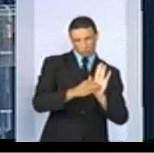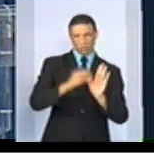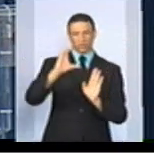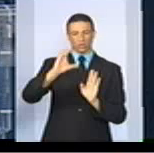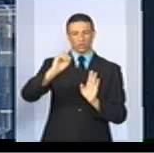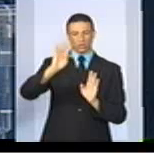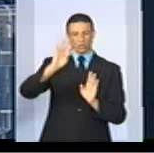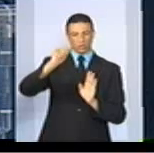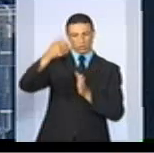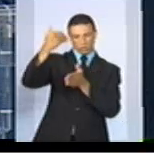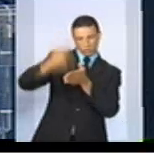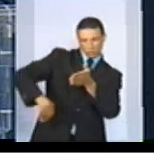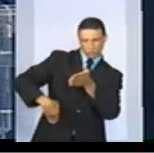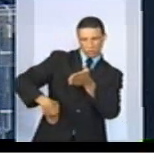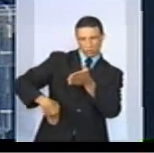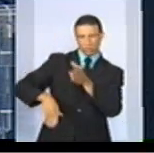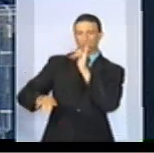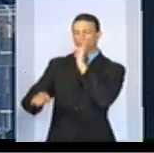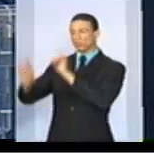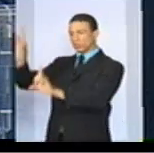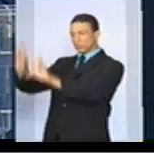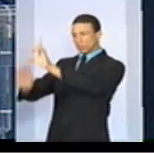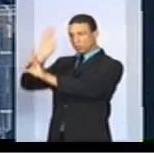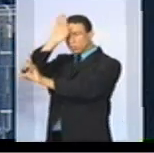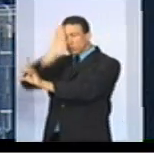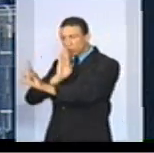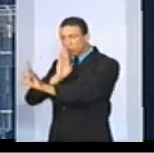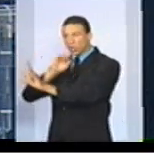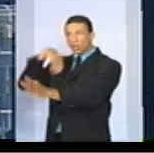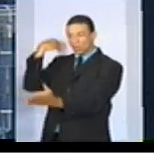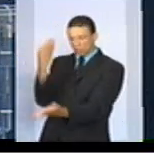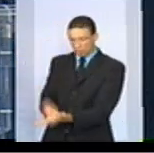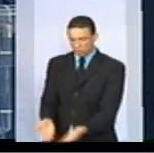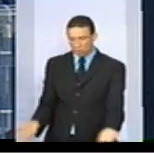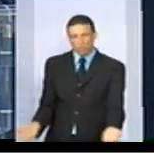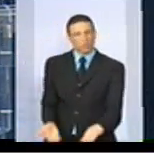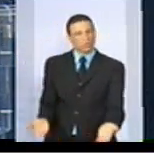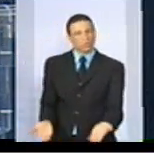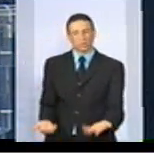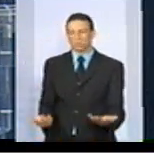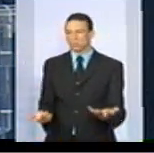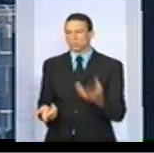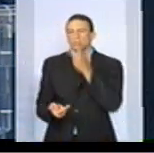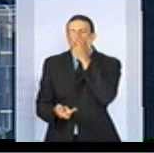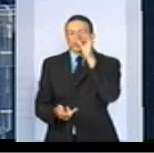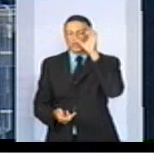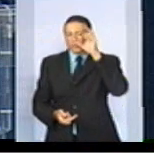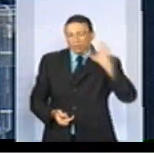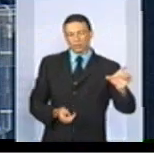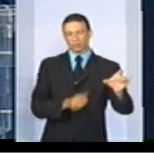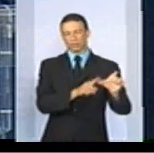cotas para a televisão aberta, que até hoje, por interesses e fins,